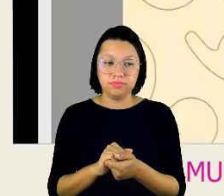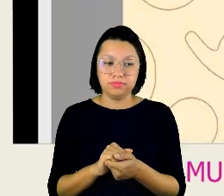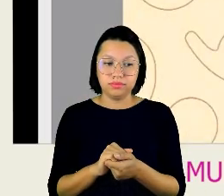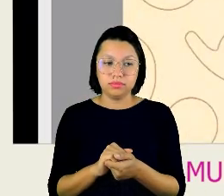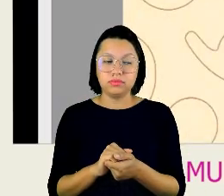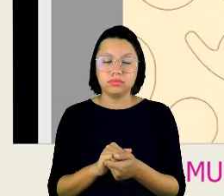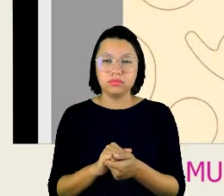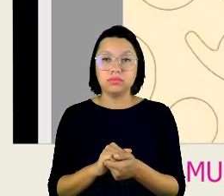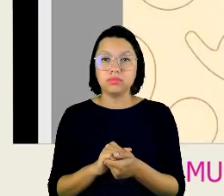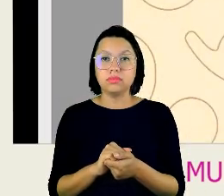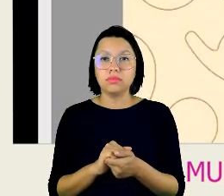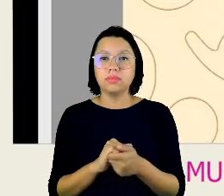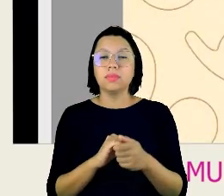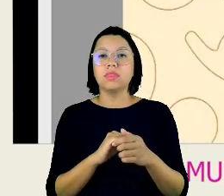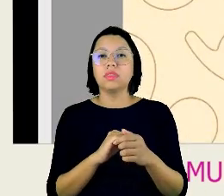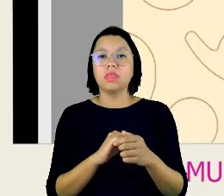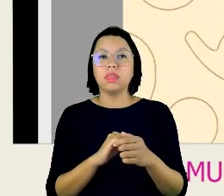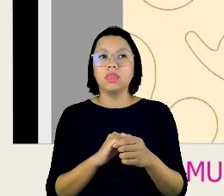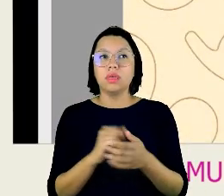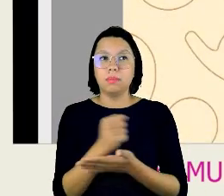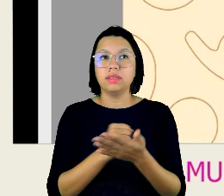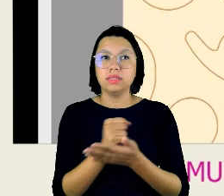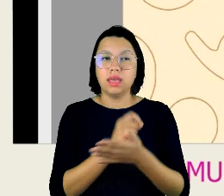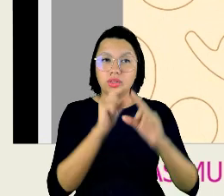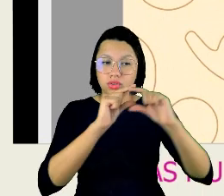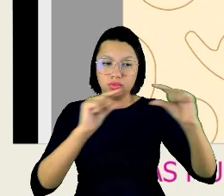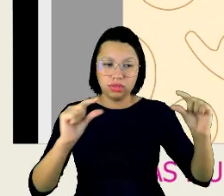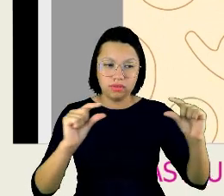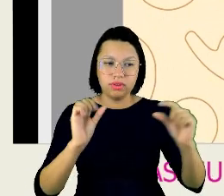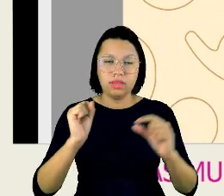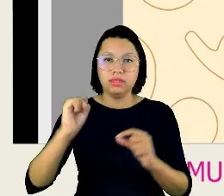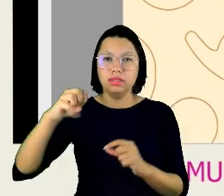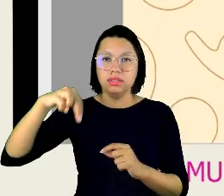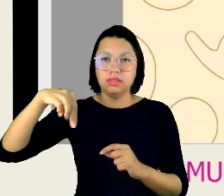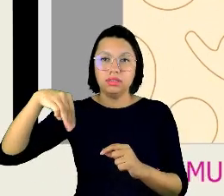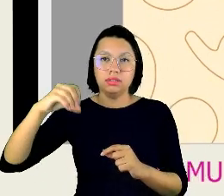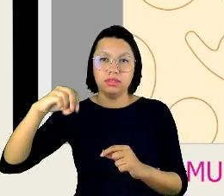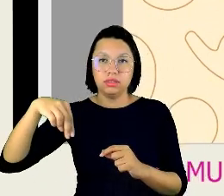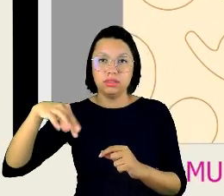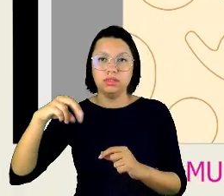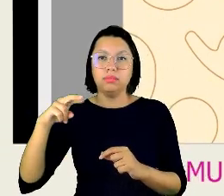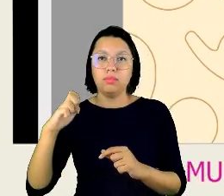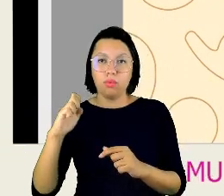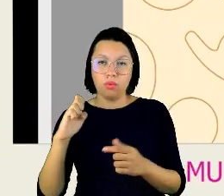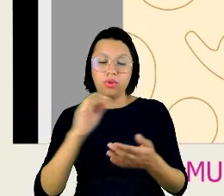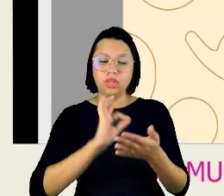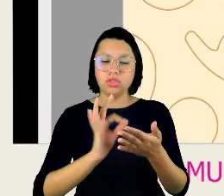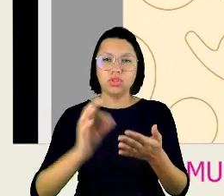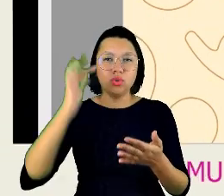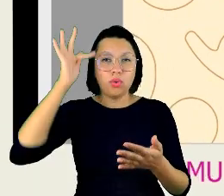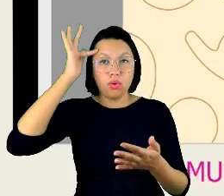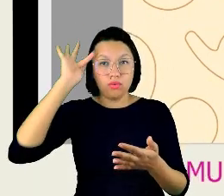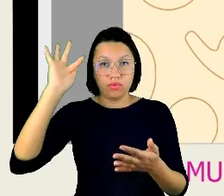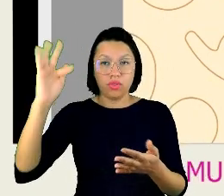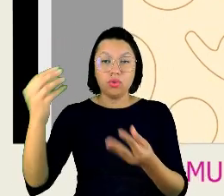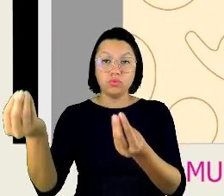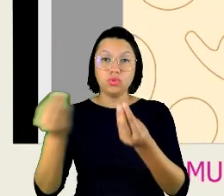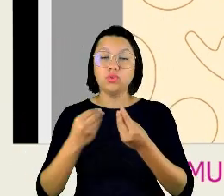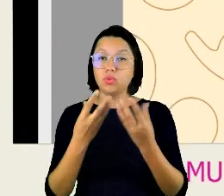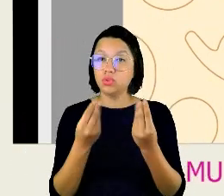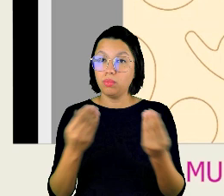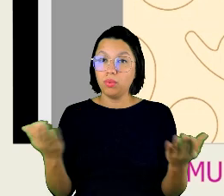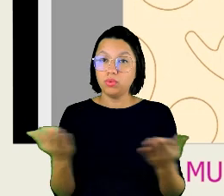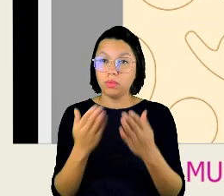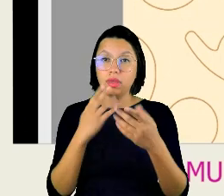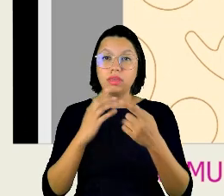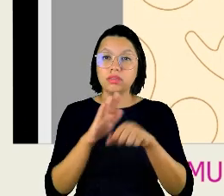pautada um pouco até numa frase da Simone de Beauvoir, que é essa mulher escritora, filósofa, que muito trouxe, né, para